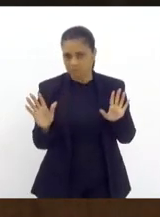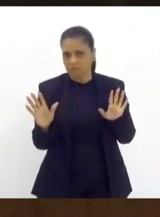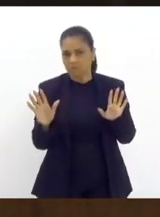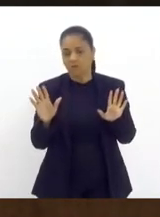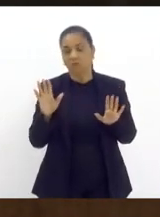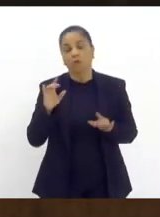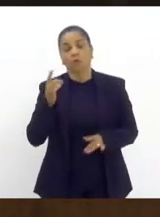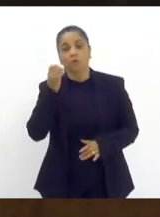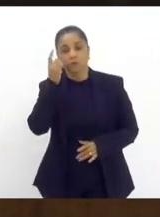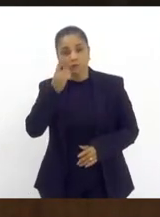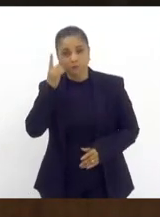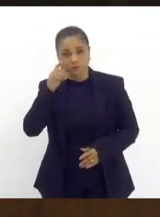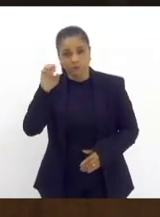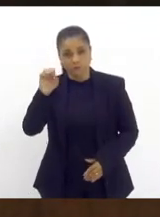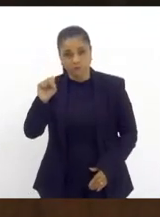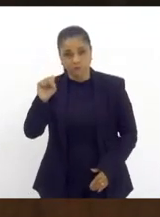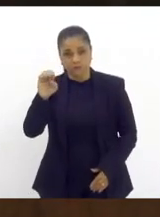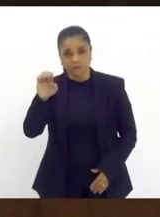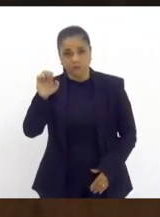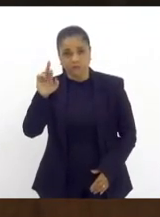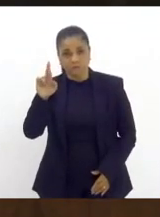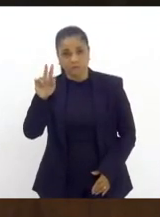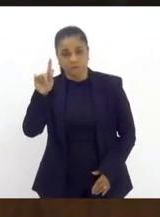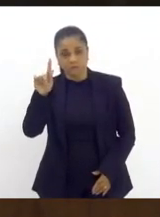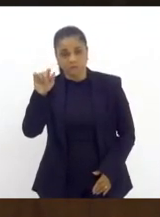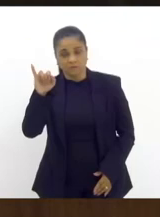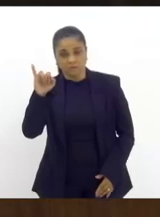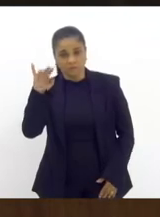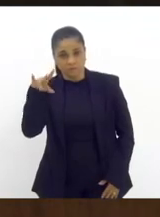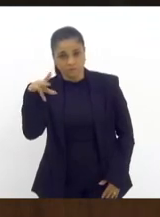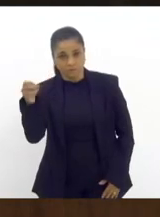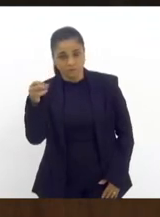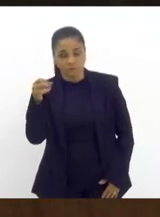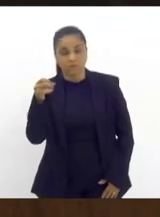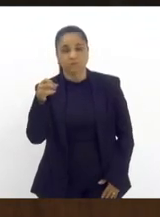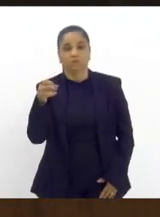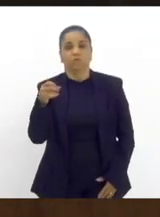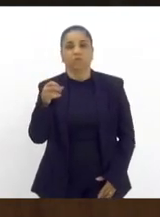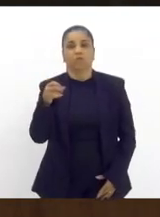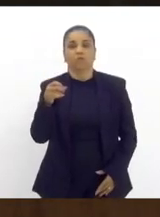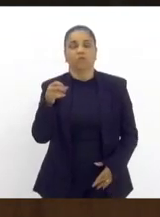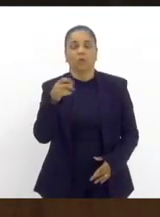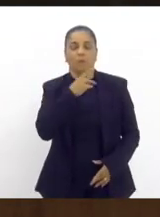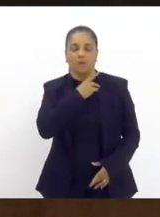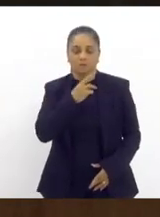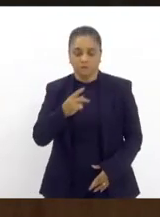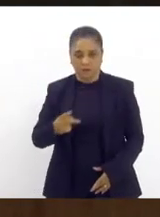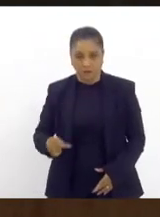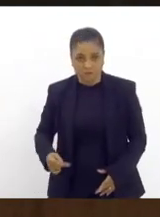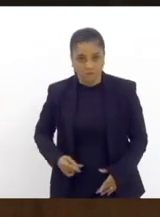Serginho a senhora Presidente levanta uma questão senhora presidente